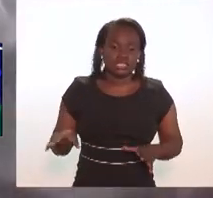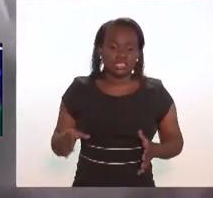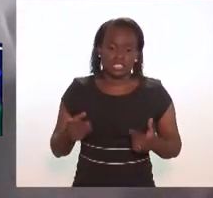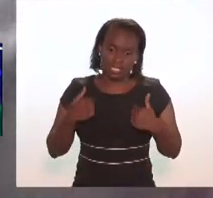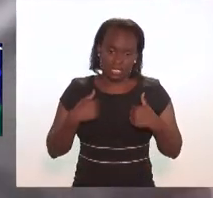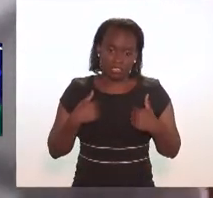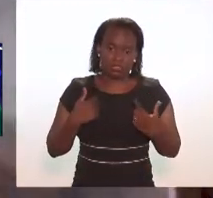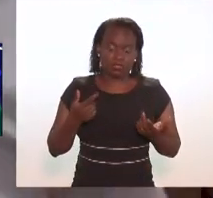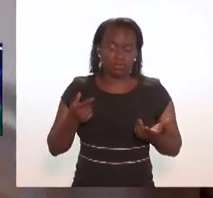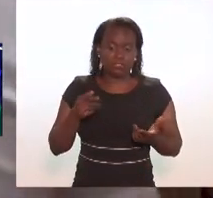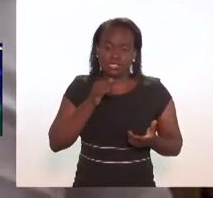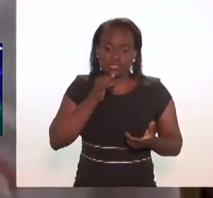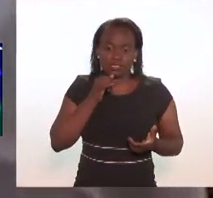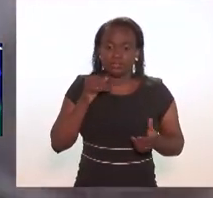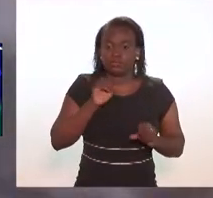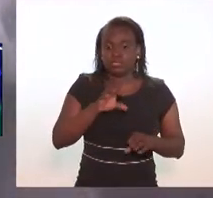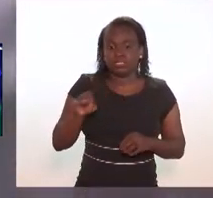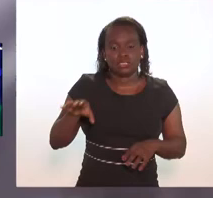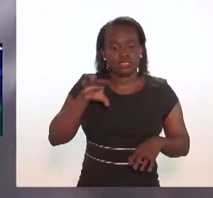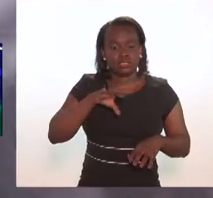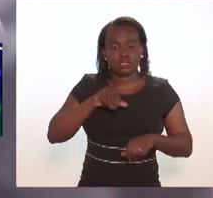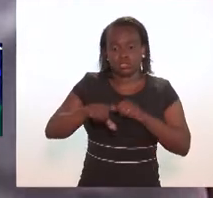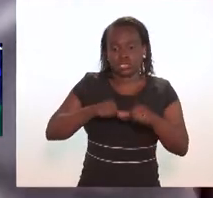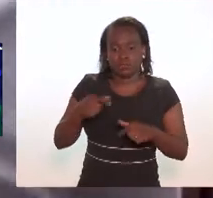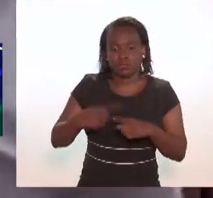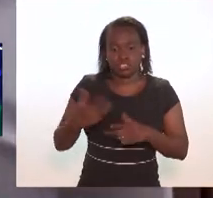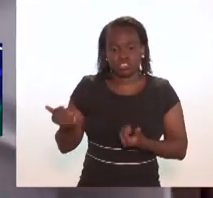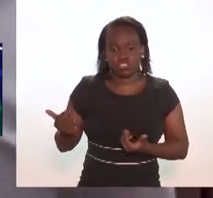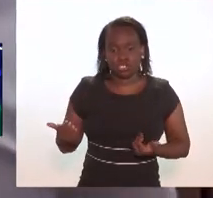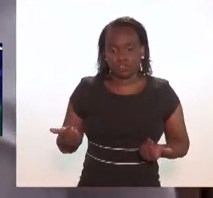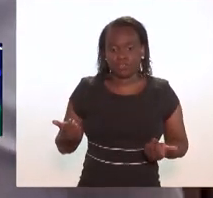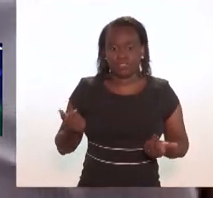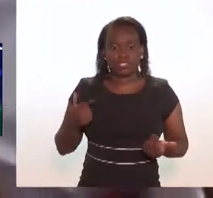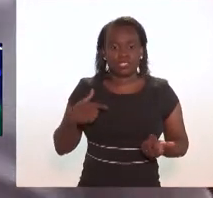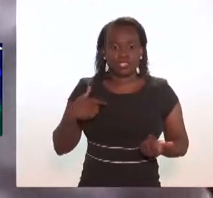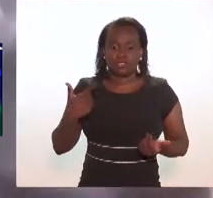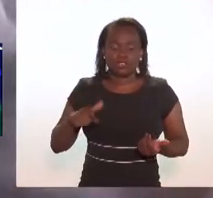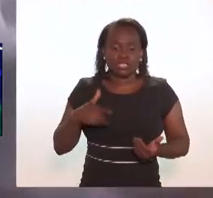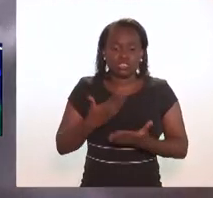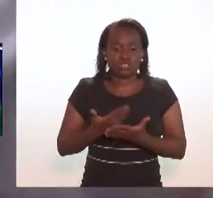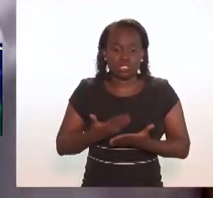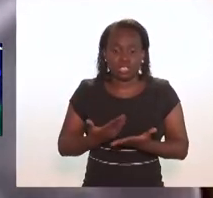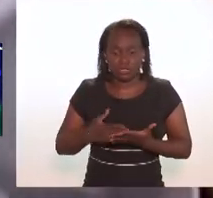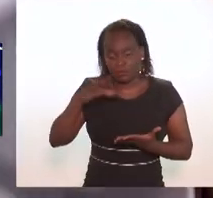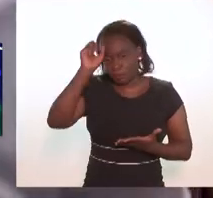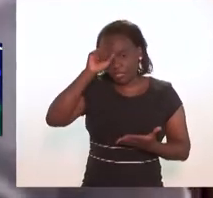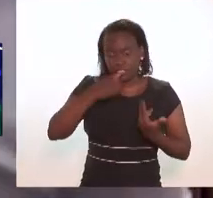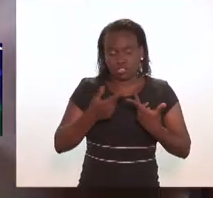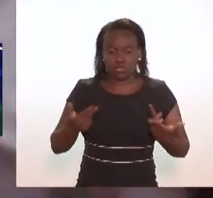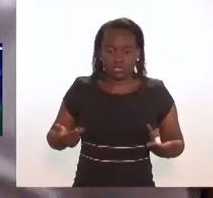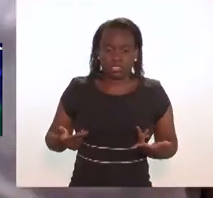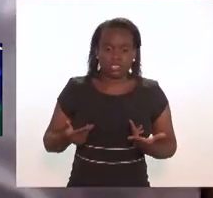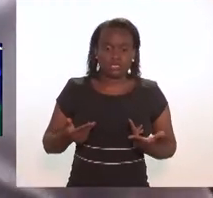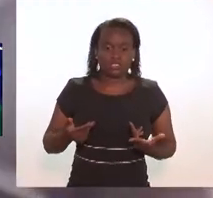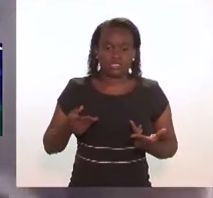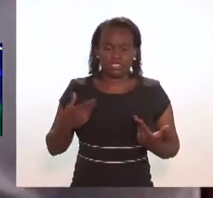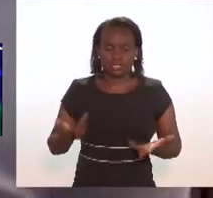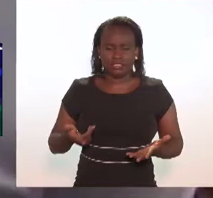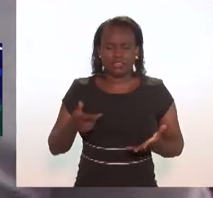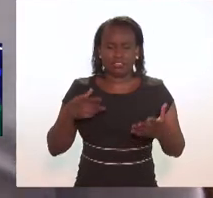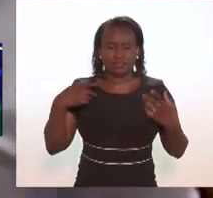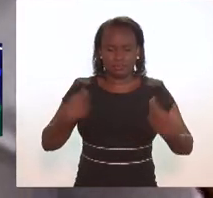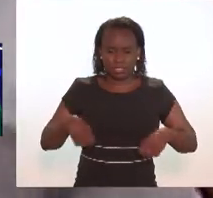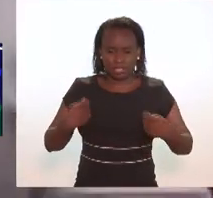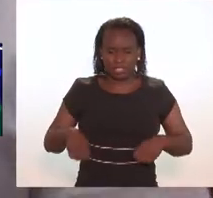que sou tijucano, aprendi a falar a língua do P quando era adolescente. Eu não espero que o colégio me ensine esse tipo de coisa. Seria uma bizarrice se eu